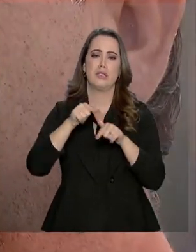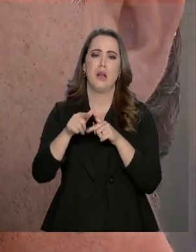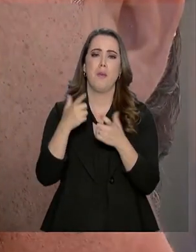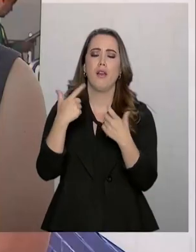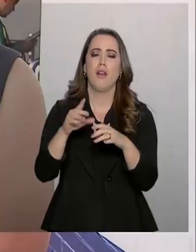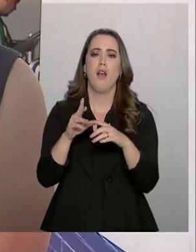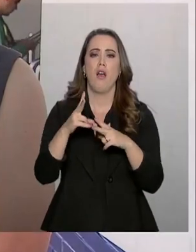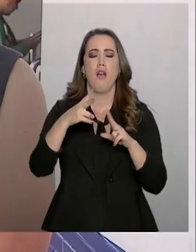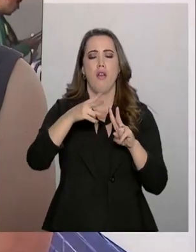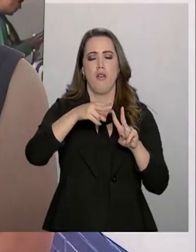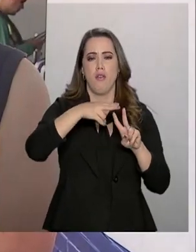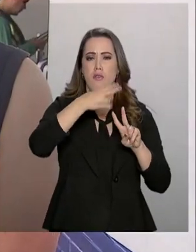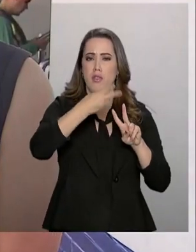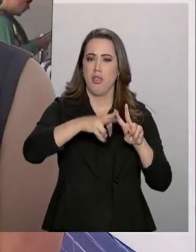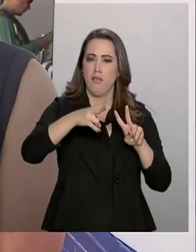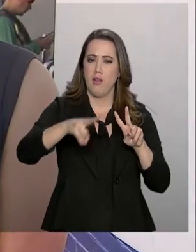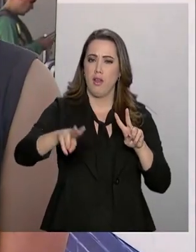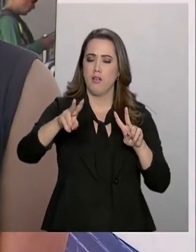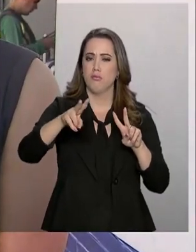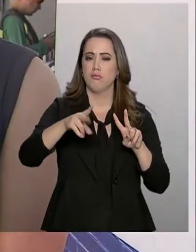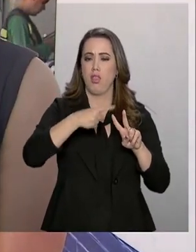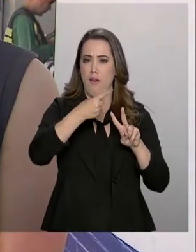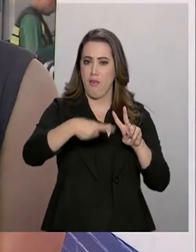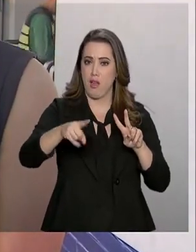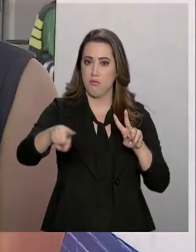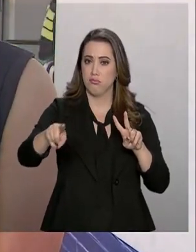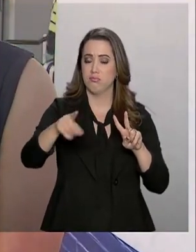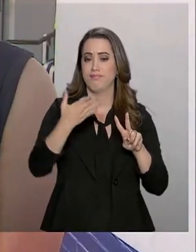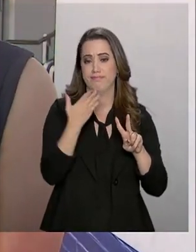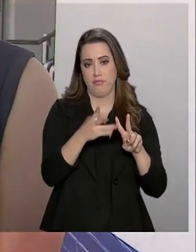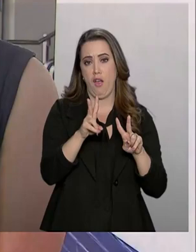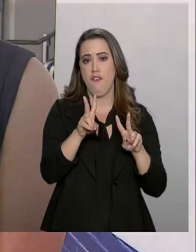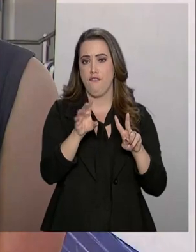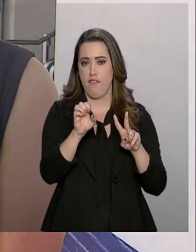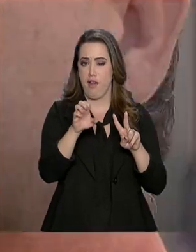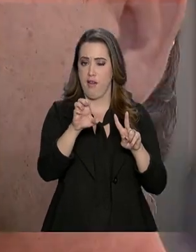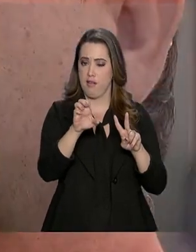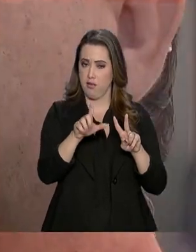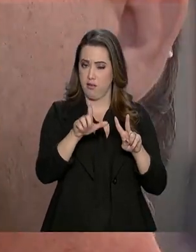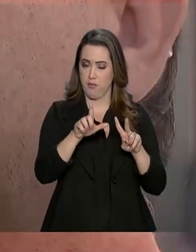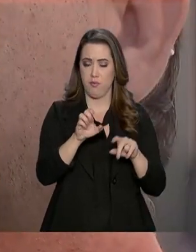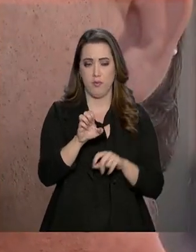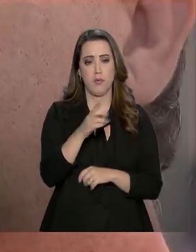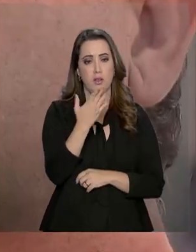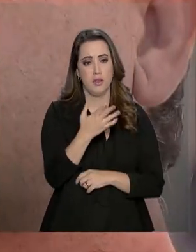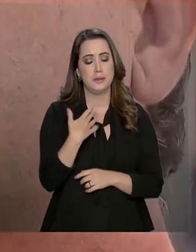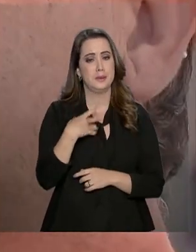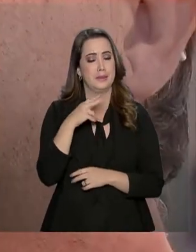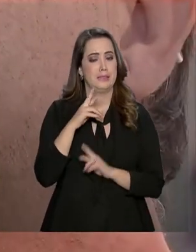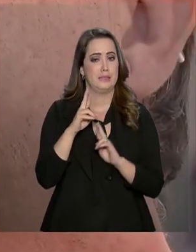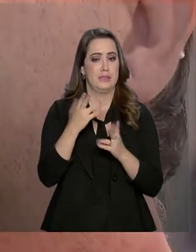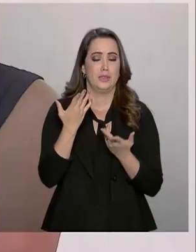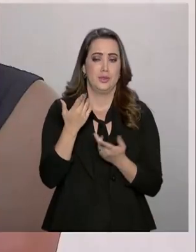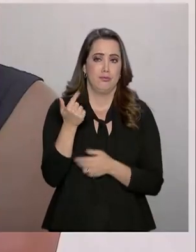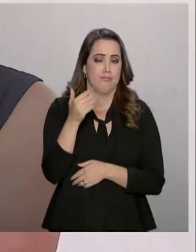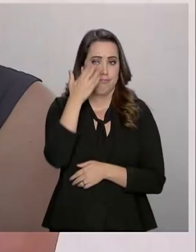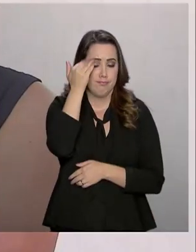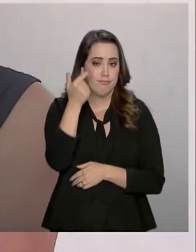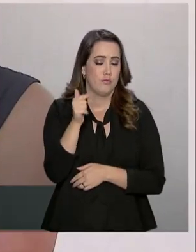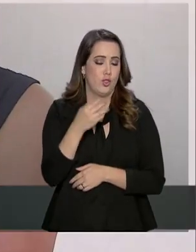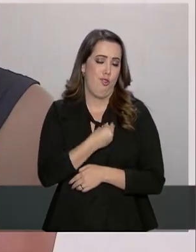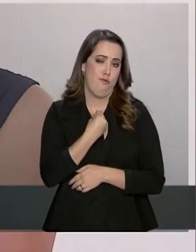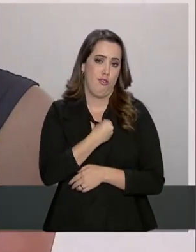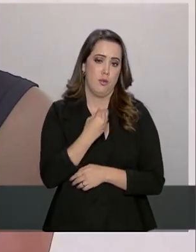qualidade na Vale. 6 dias após a tragédia, ele acredita que a possibilidade de encontrá-lo com vida é remota. É a última